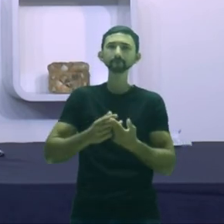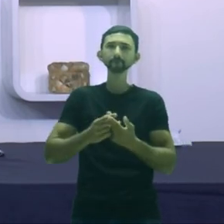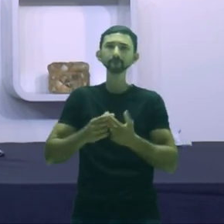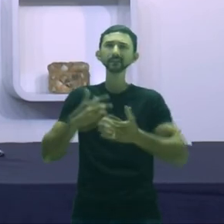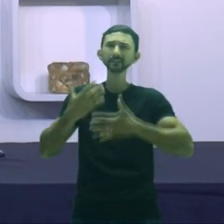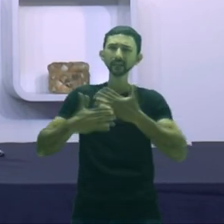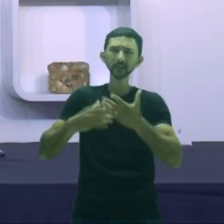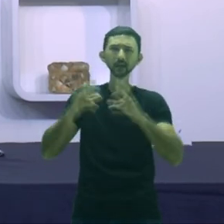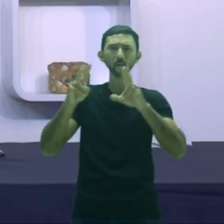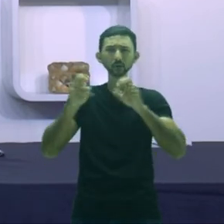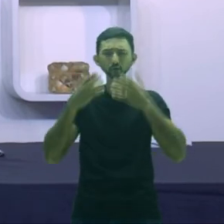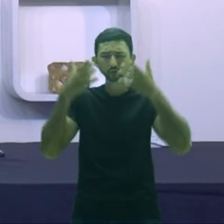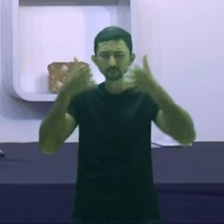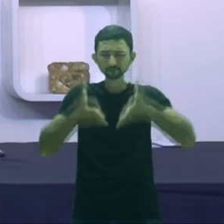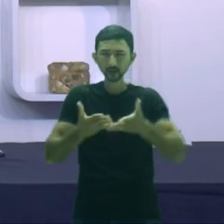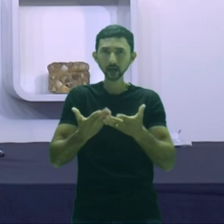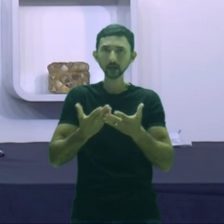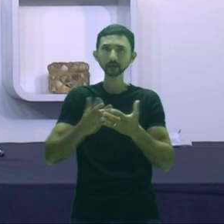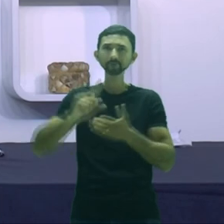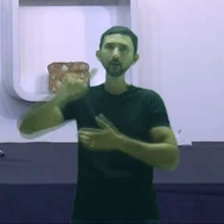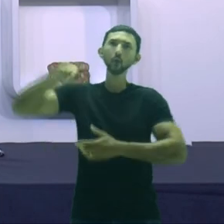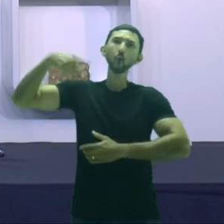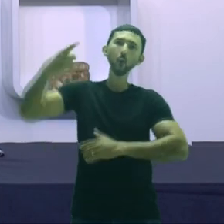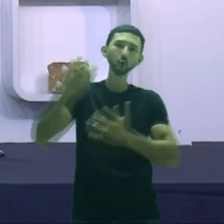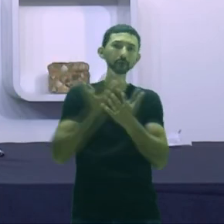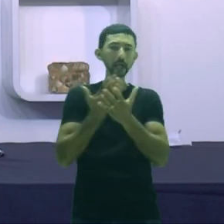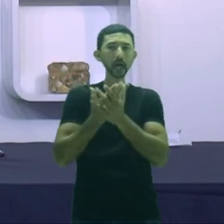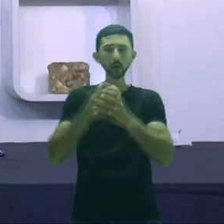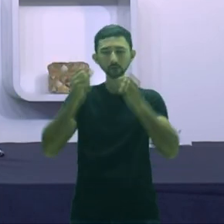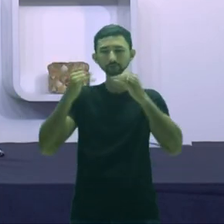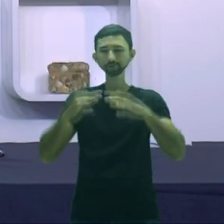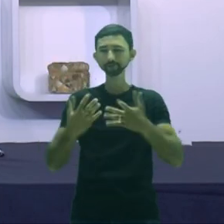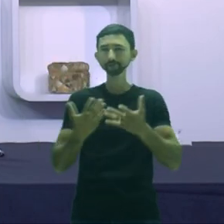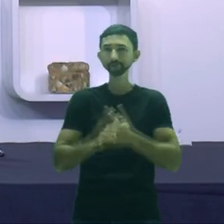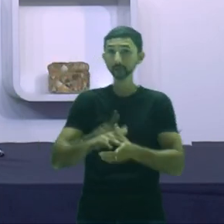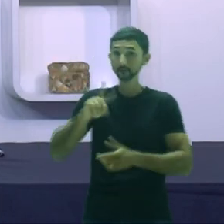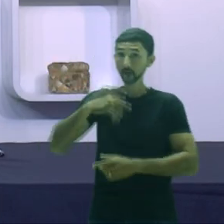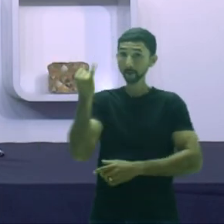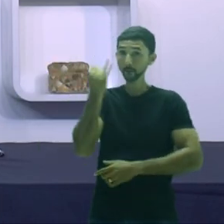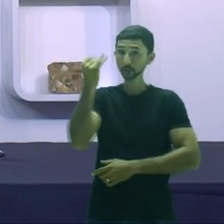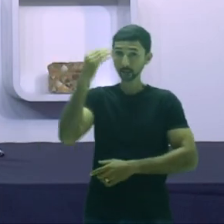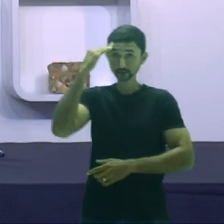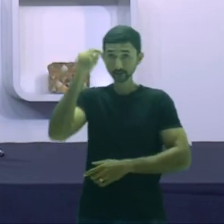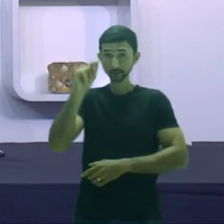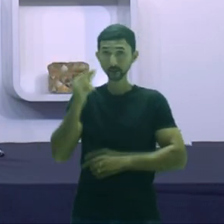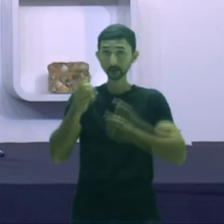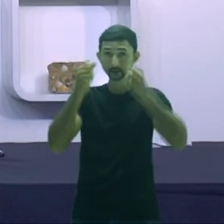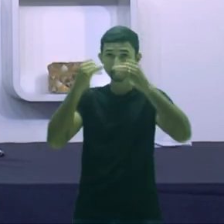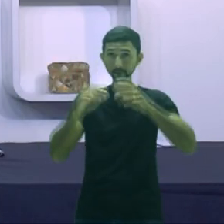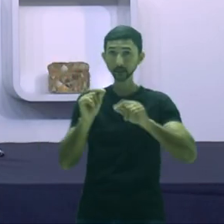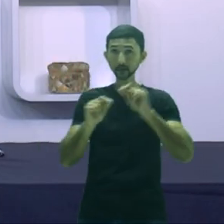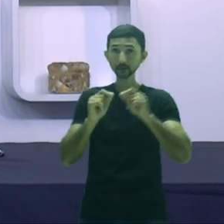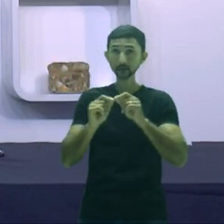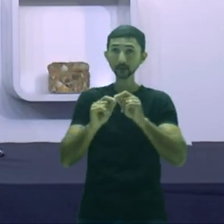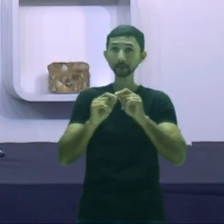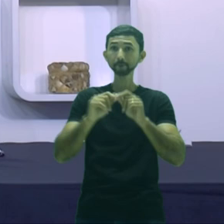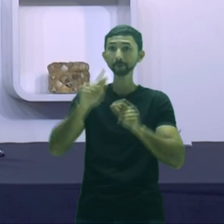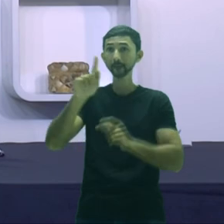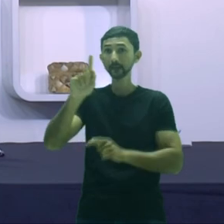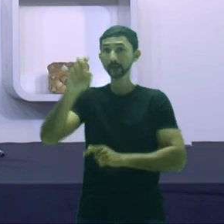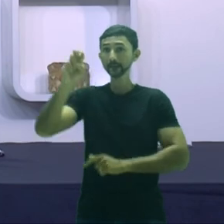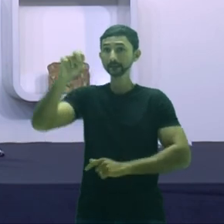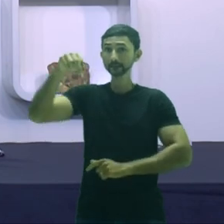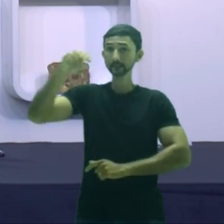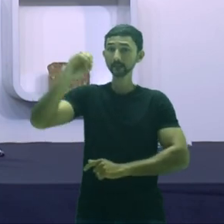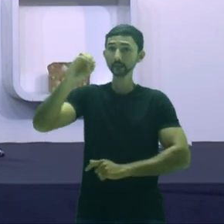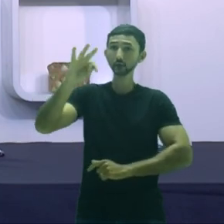aí é um assunto mais específico que a gente pode trabalhar lá na frente. O que é importante você saber é que o genótipo é o conjunto